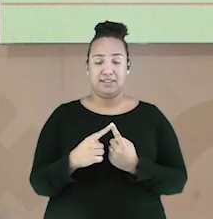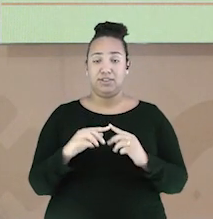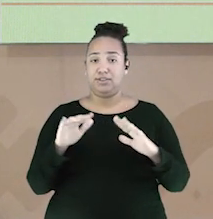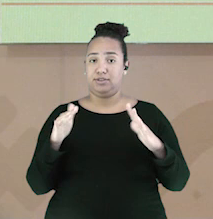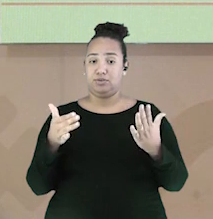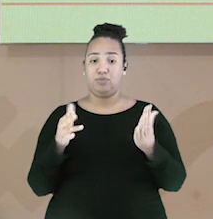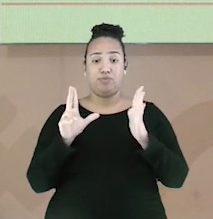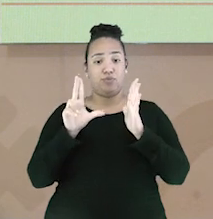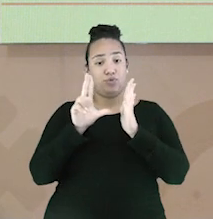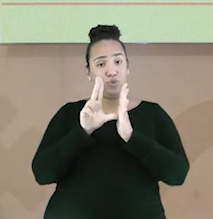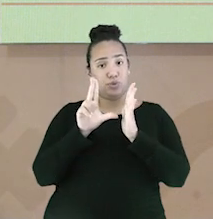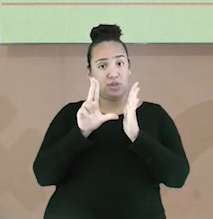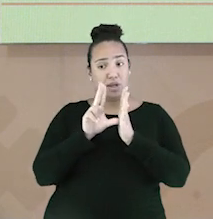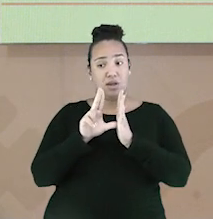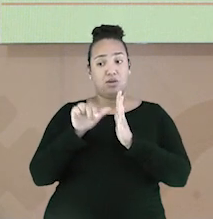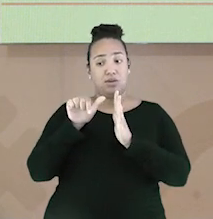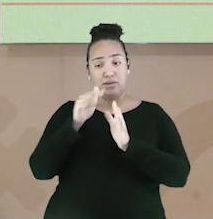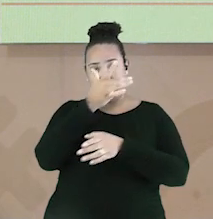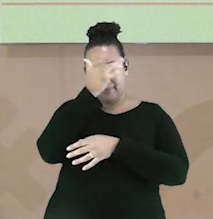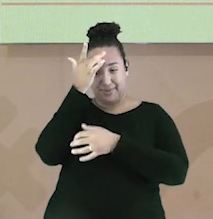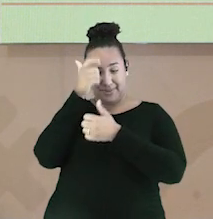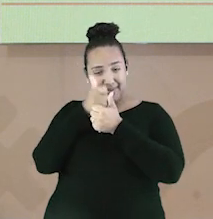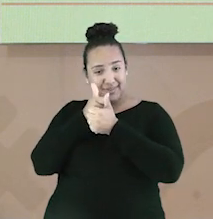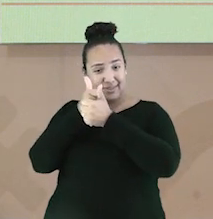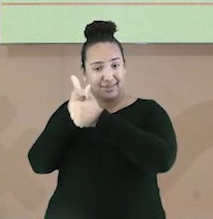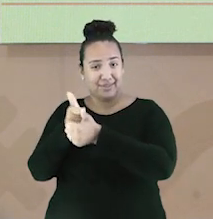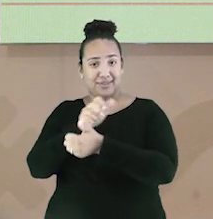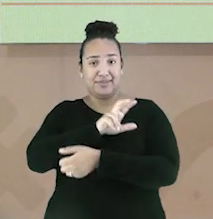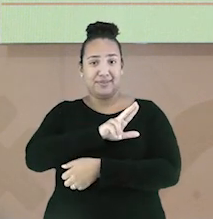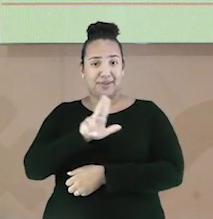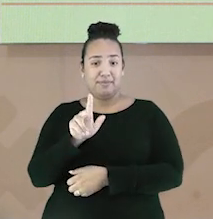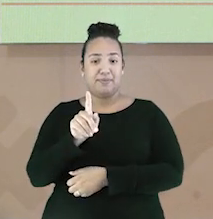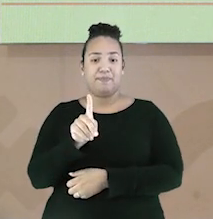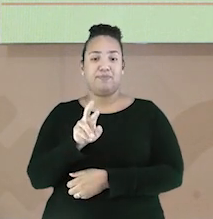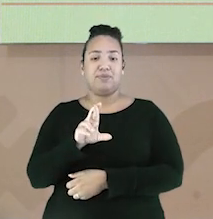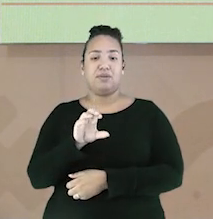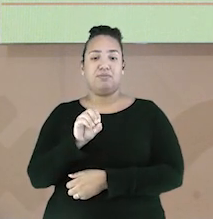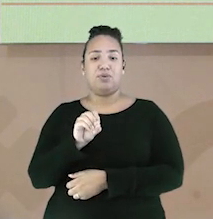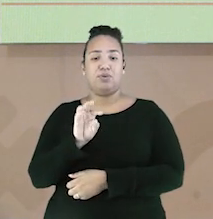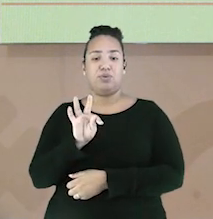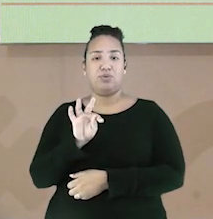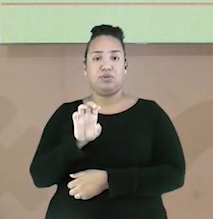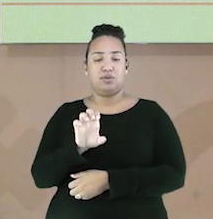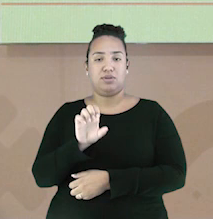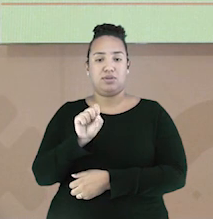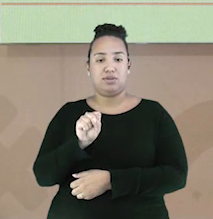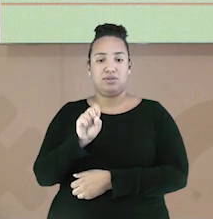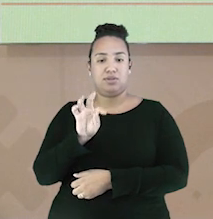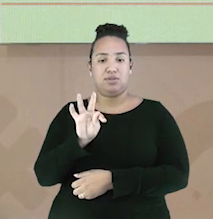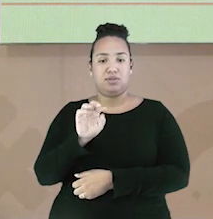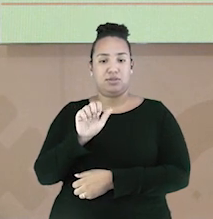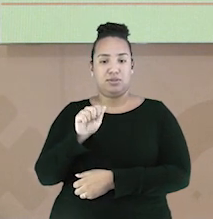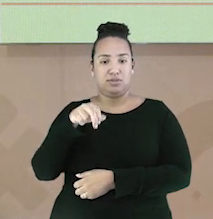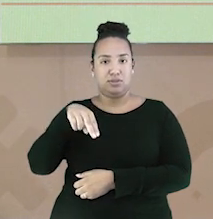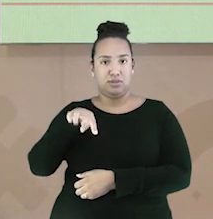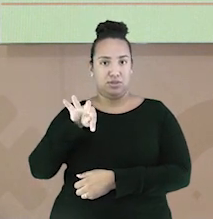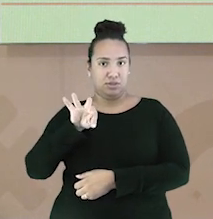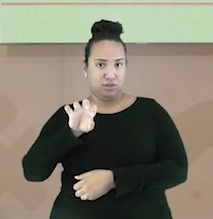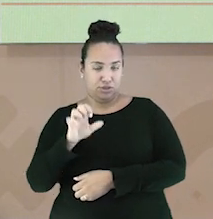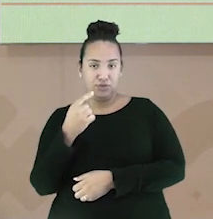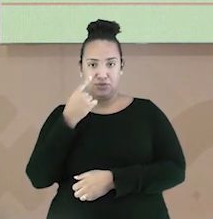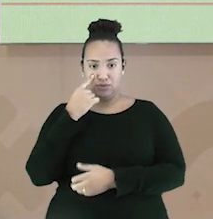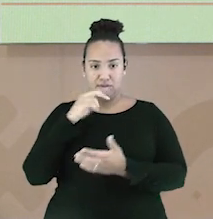seus seguidores foram chamados de protestantes, o que se deu o nome ao movimento de Reforma Protestante. Vejamos